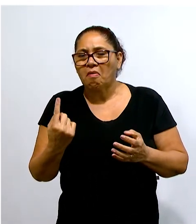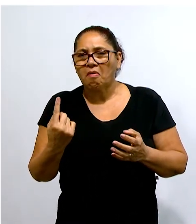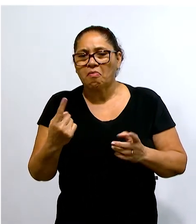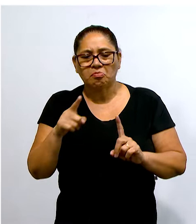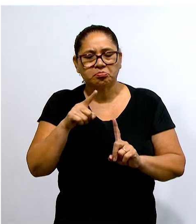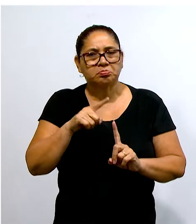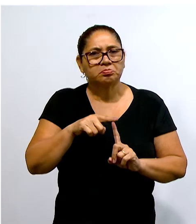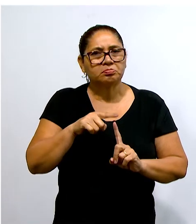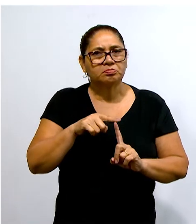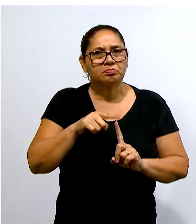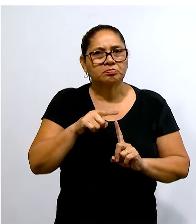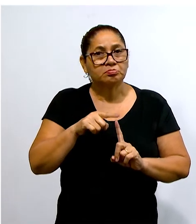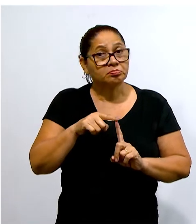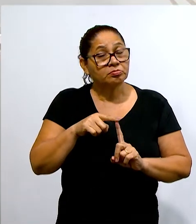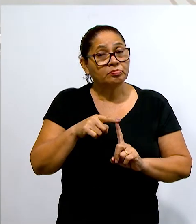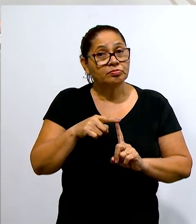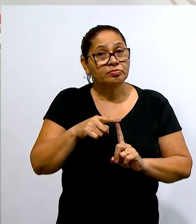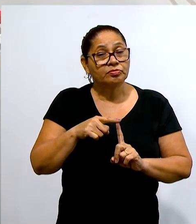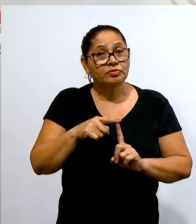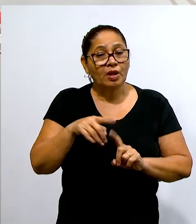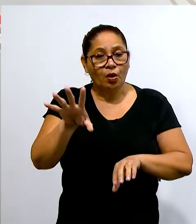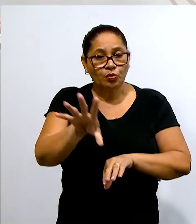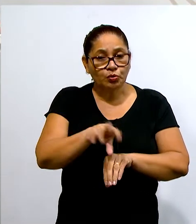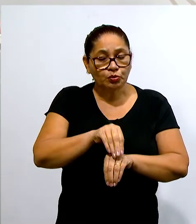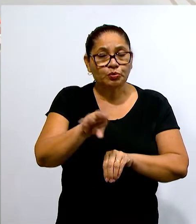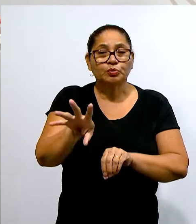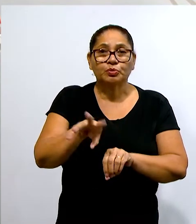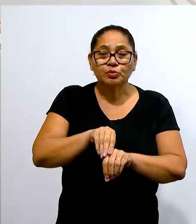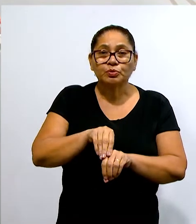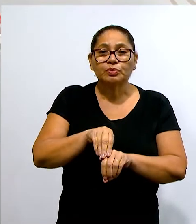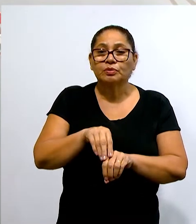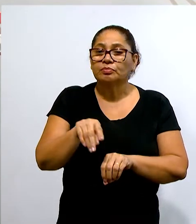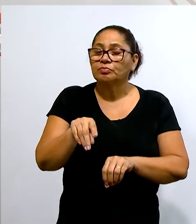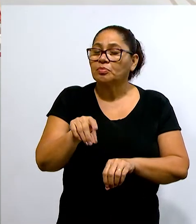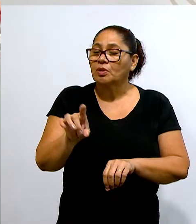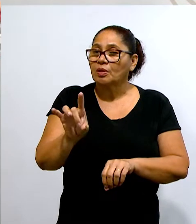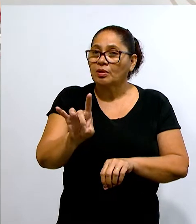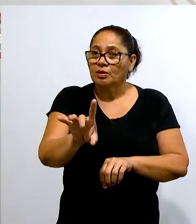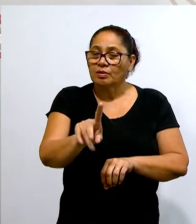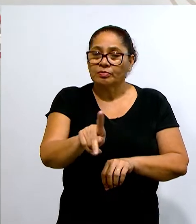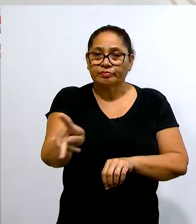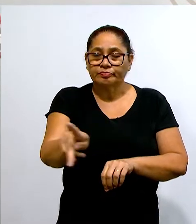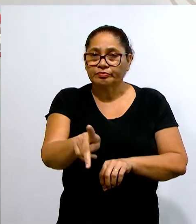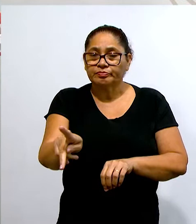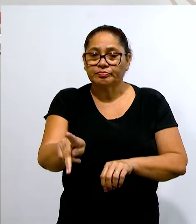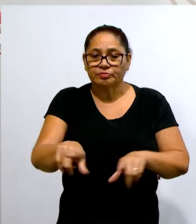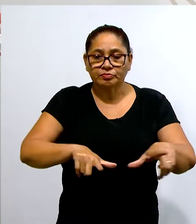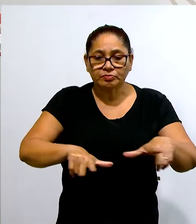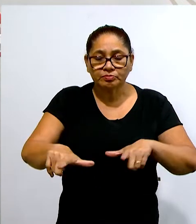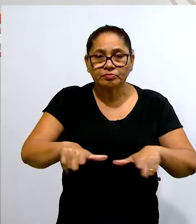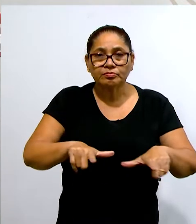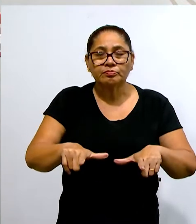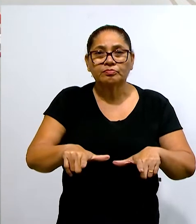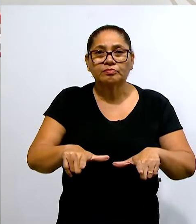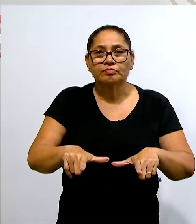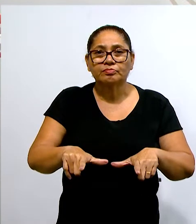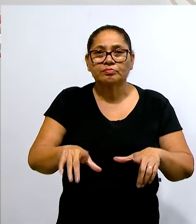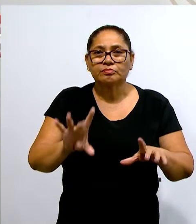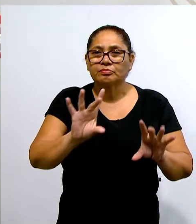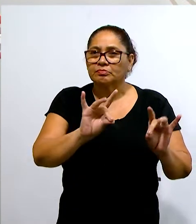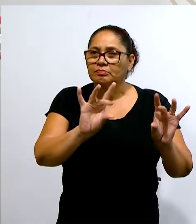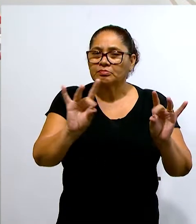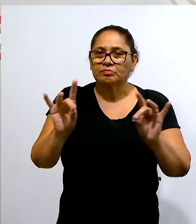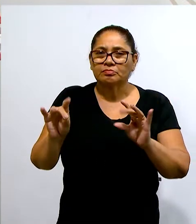tipologia. Tipologias de conhecimento, não só ser um professor, uma professora que trabalha